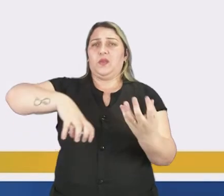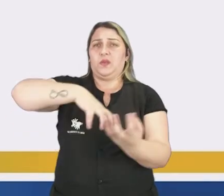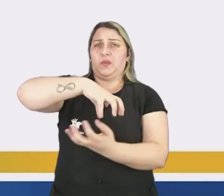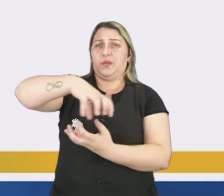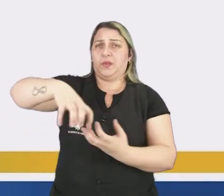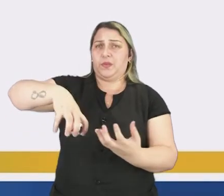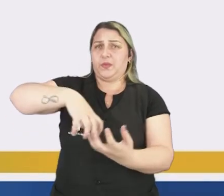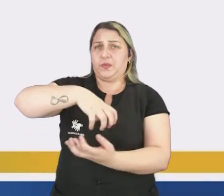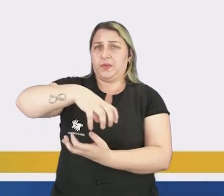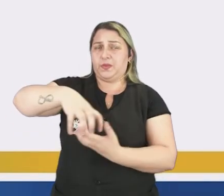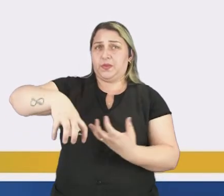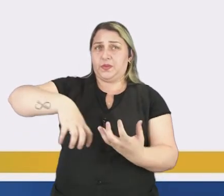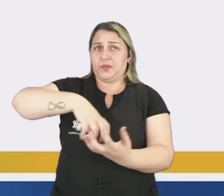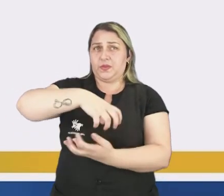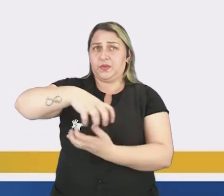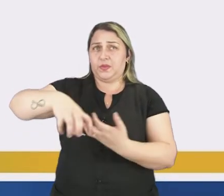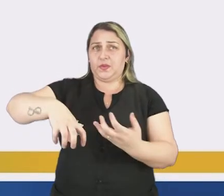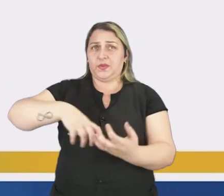No caso, o uso